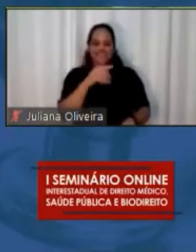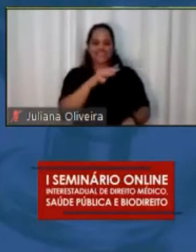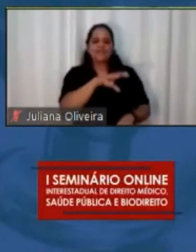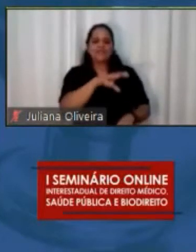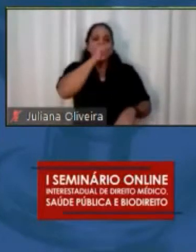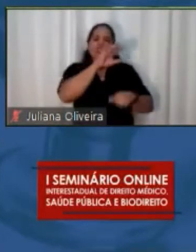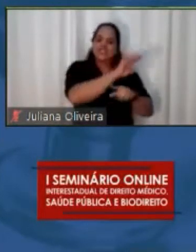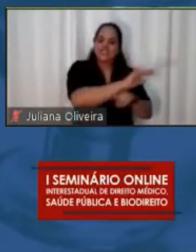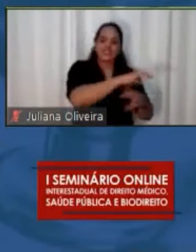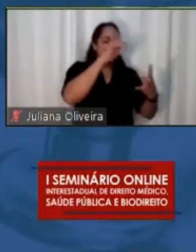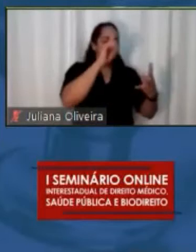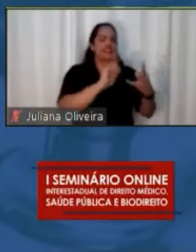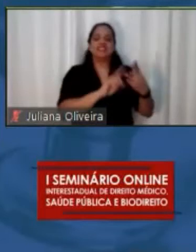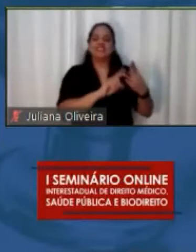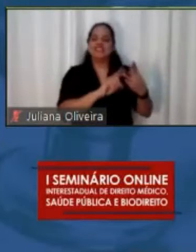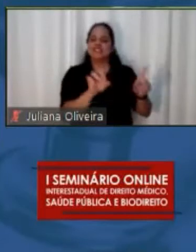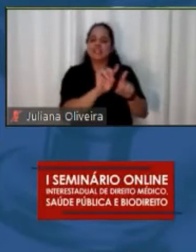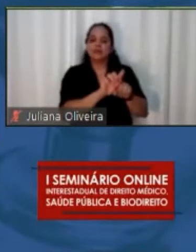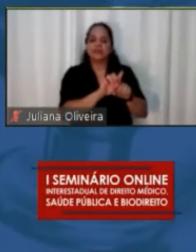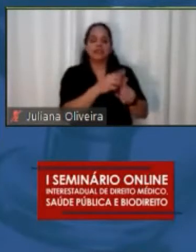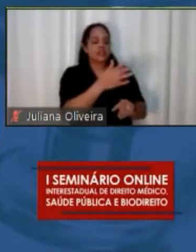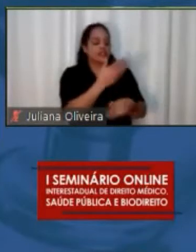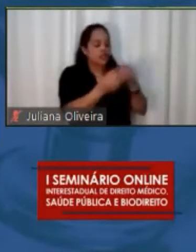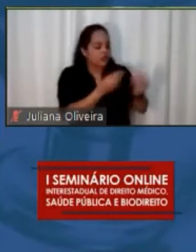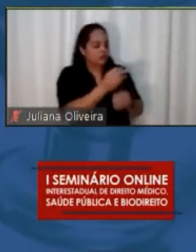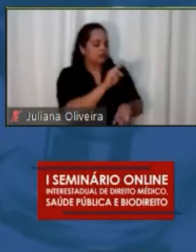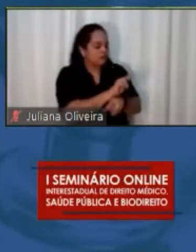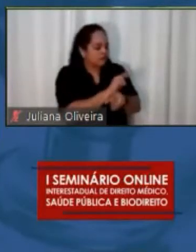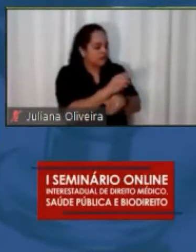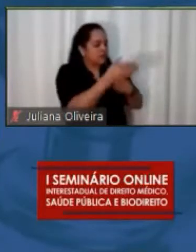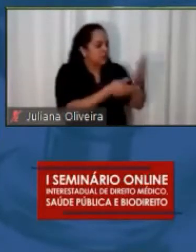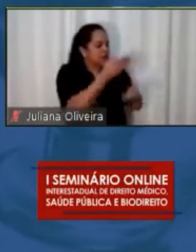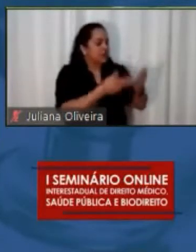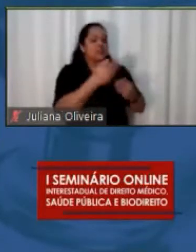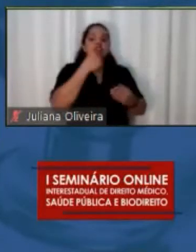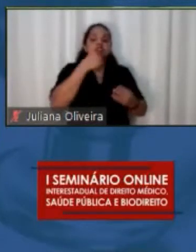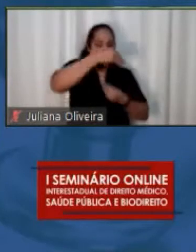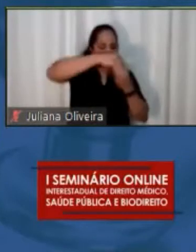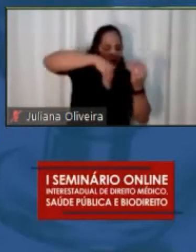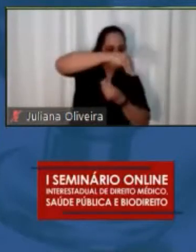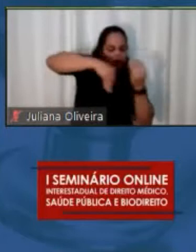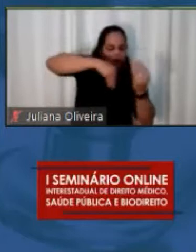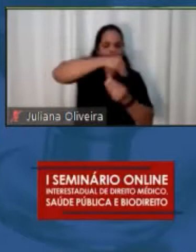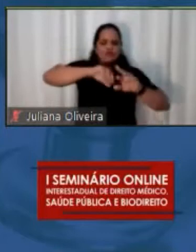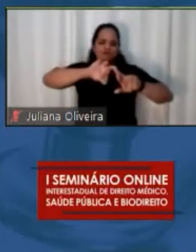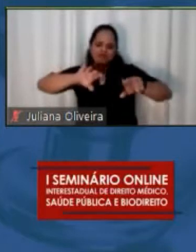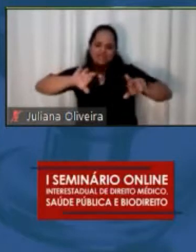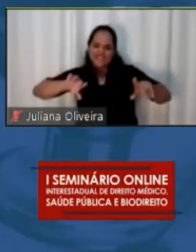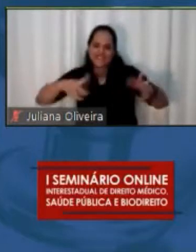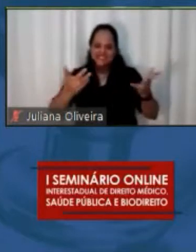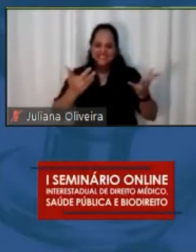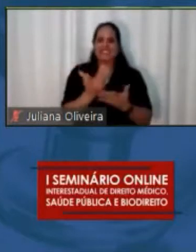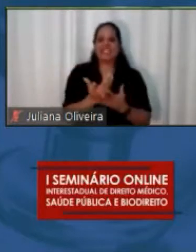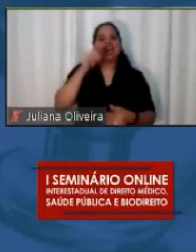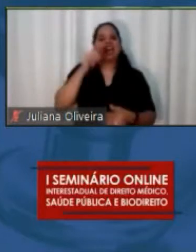de modalidades de conservação de sangue multidisciplinares. O programa de gerenciamento de sangue não é um